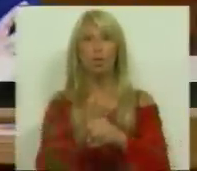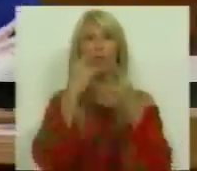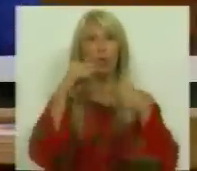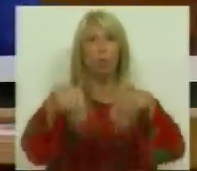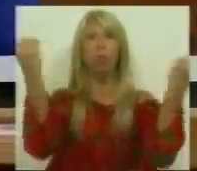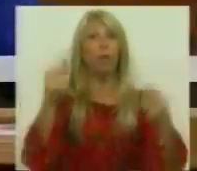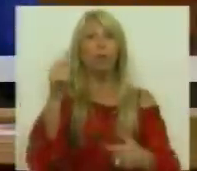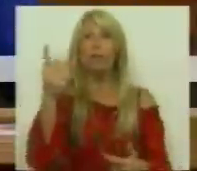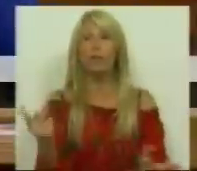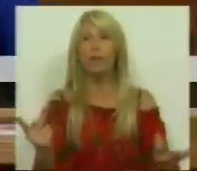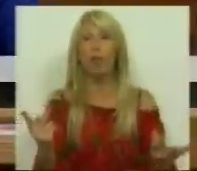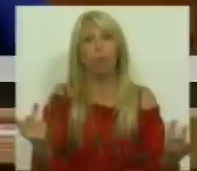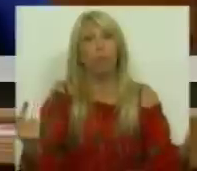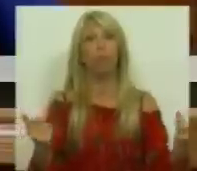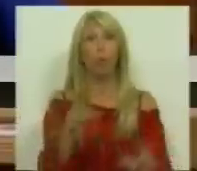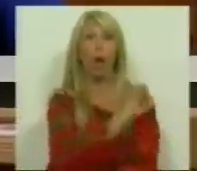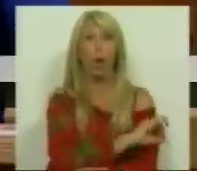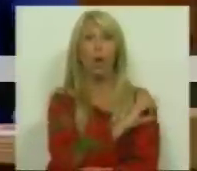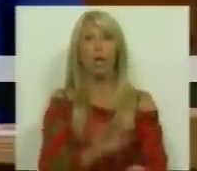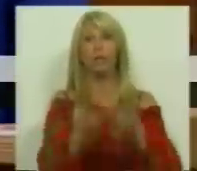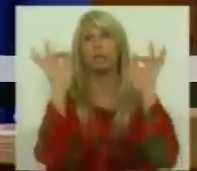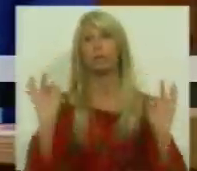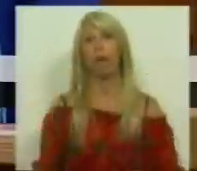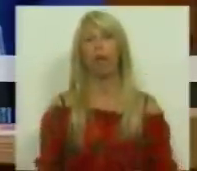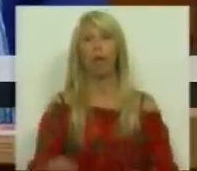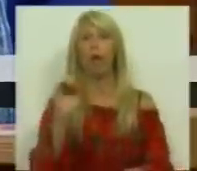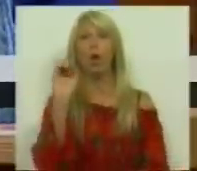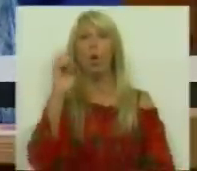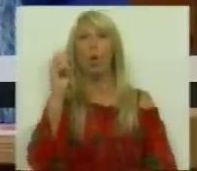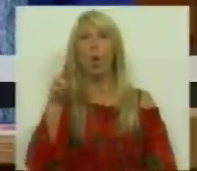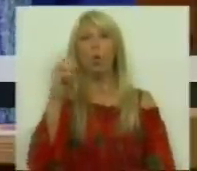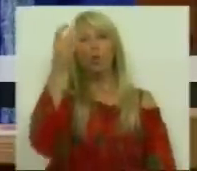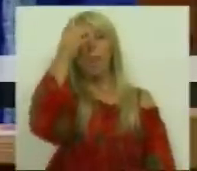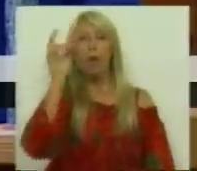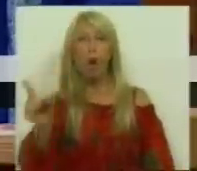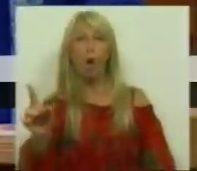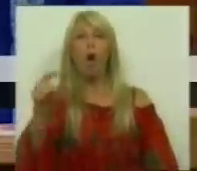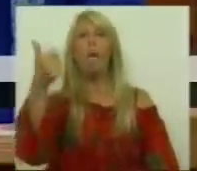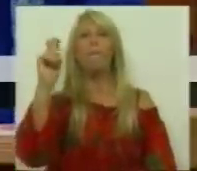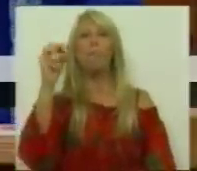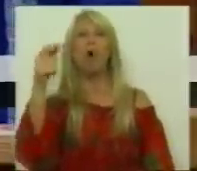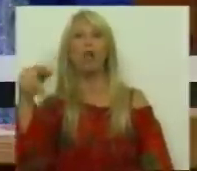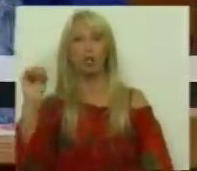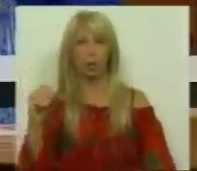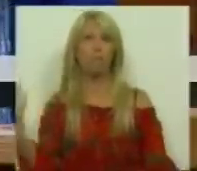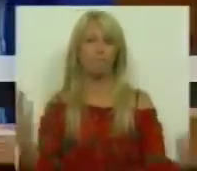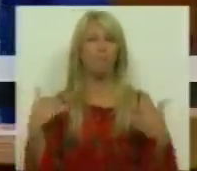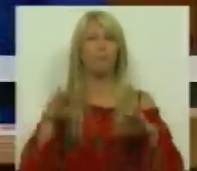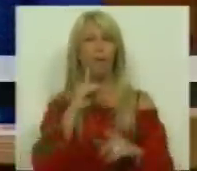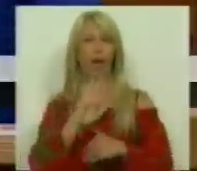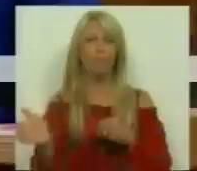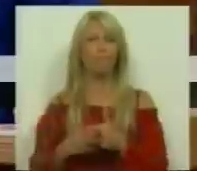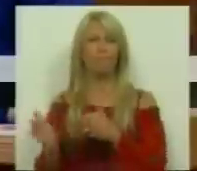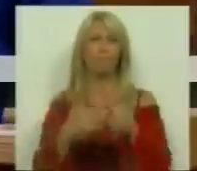televisão, fazendo-se ignorante perante as declarações do consultor Borges. Mas, enquanto isso, vai fechando a porta à espera